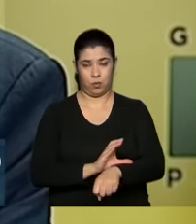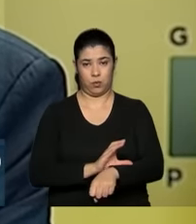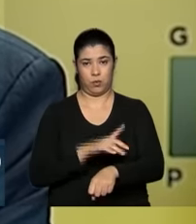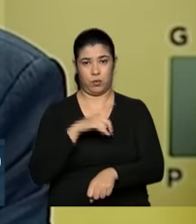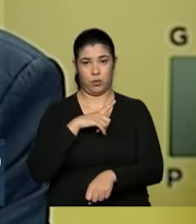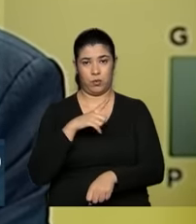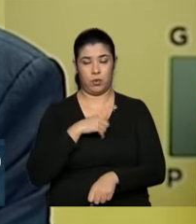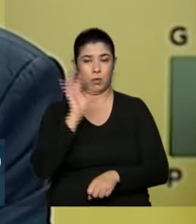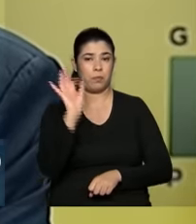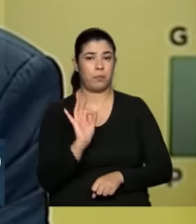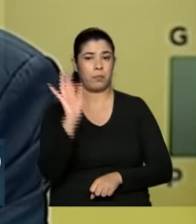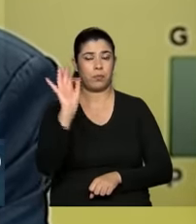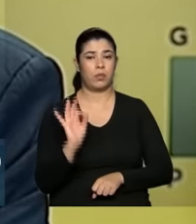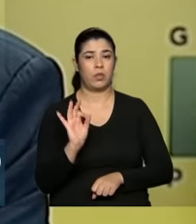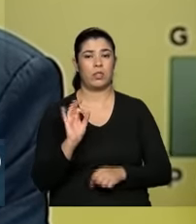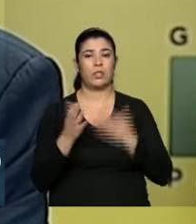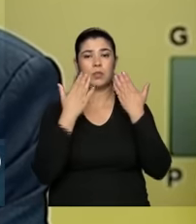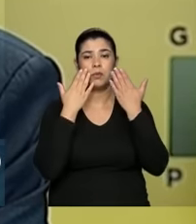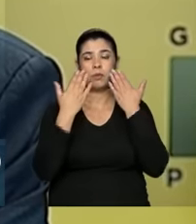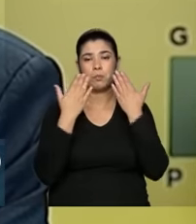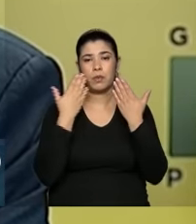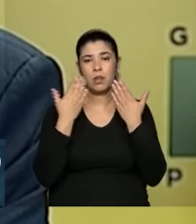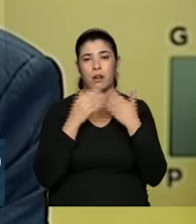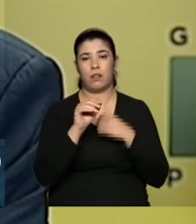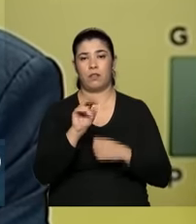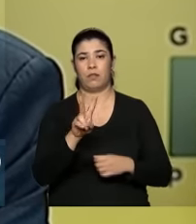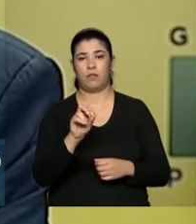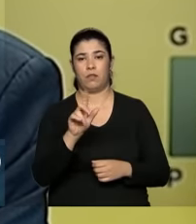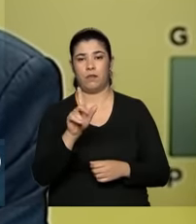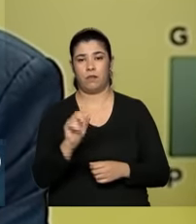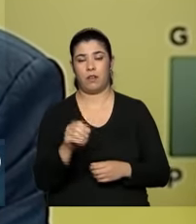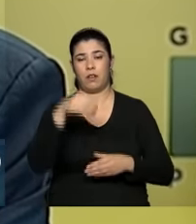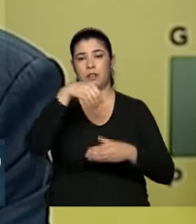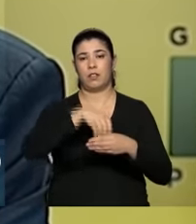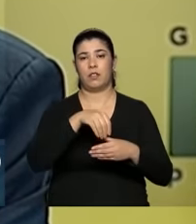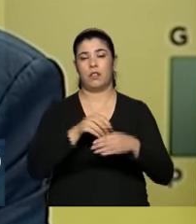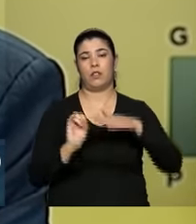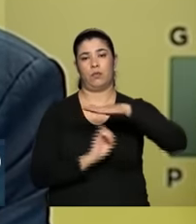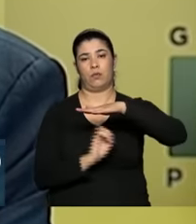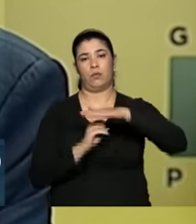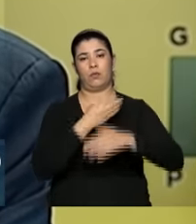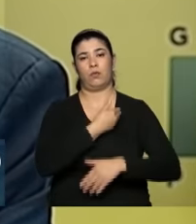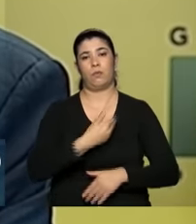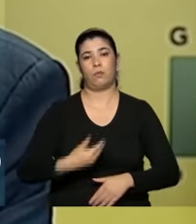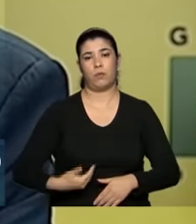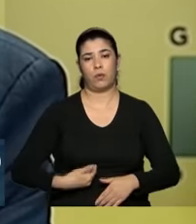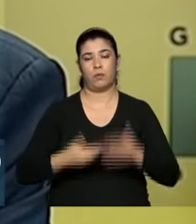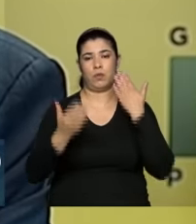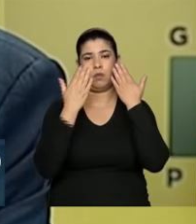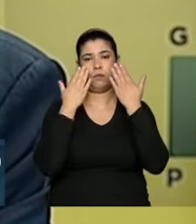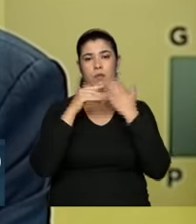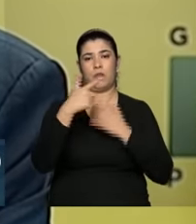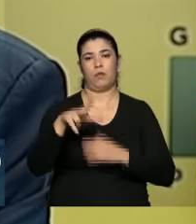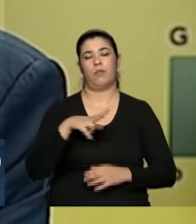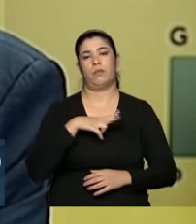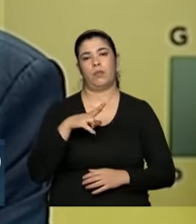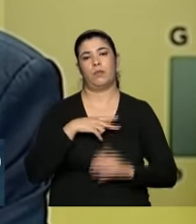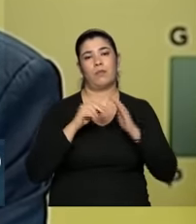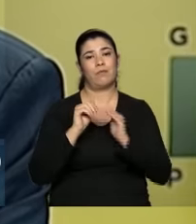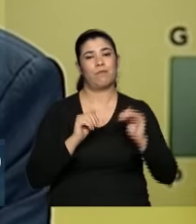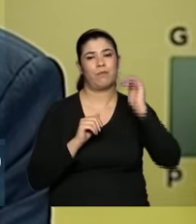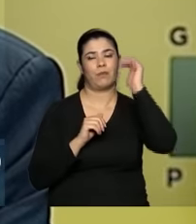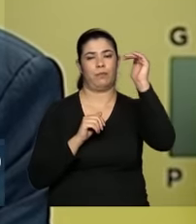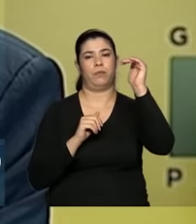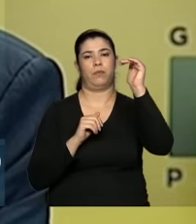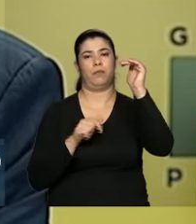uma proporção de ensino superior em instituições públicas bem maior do que o restante. Enquanto o conjunto do